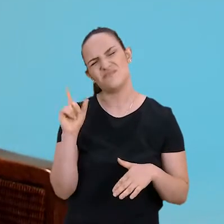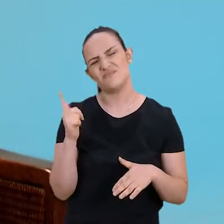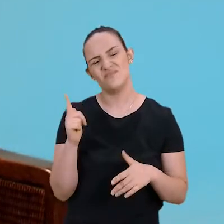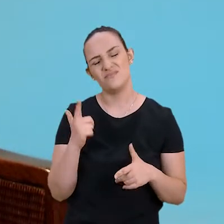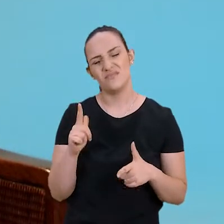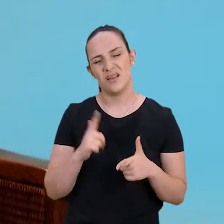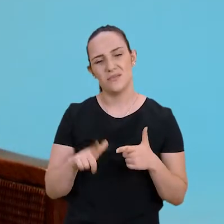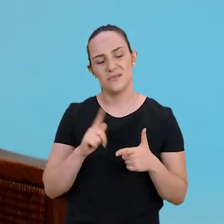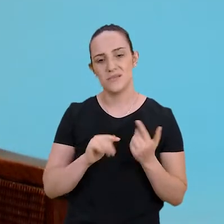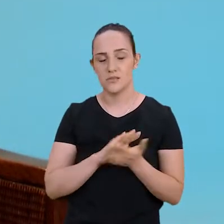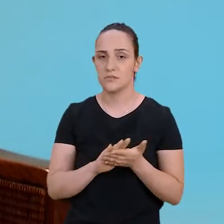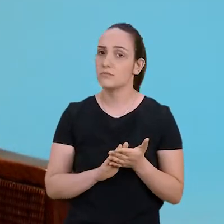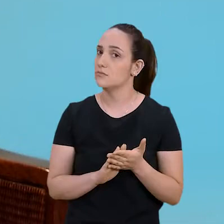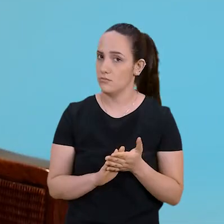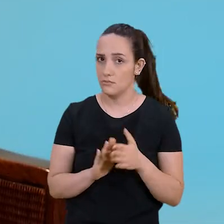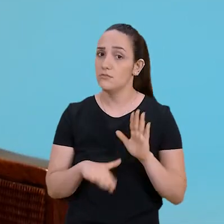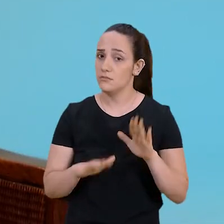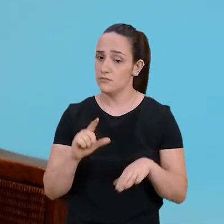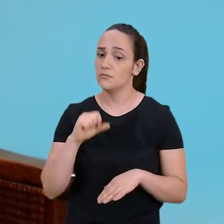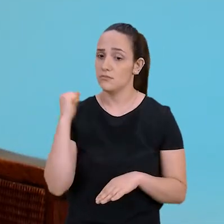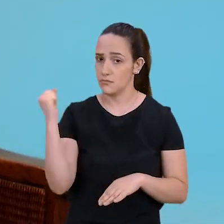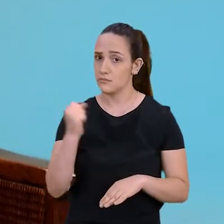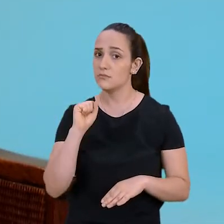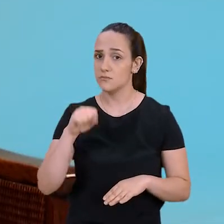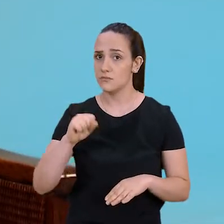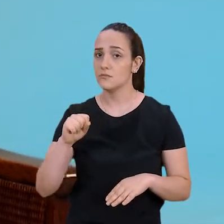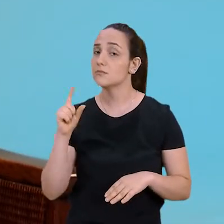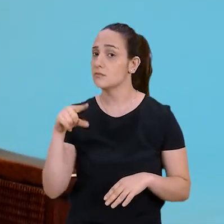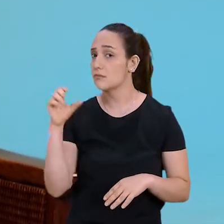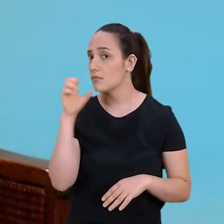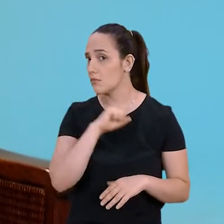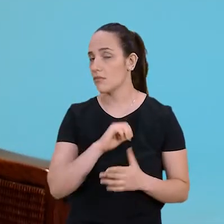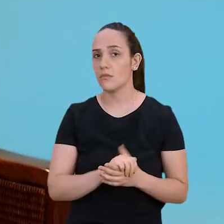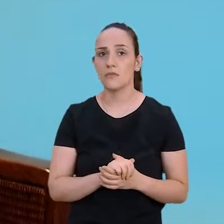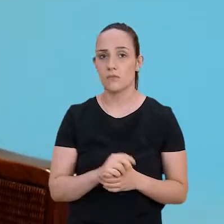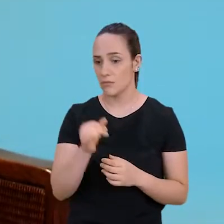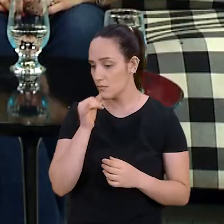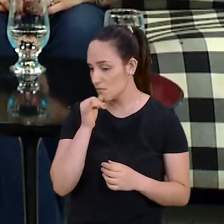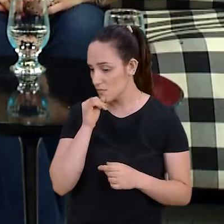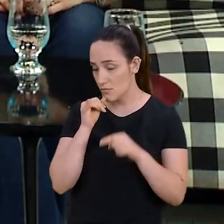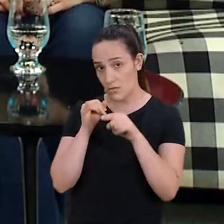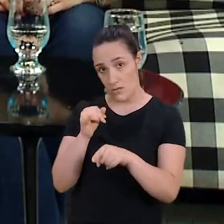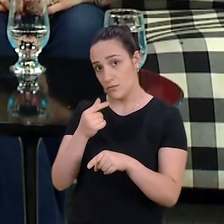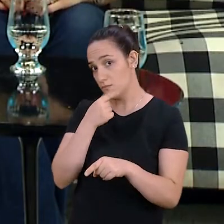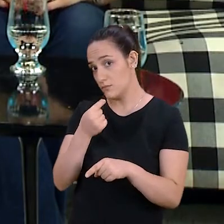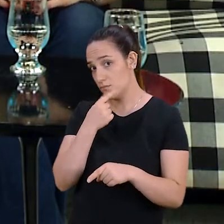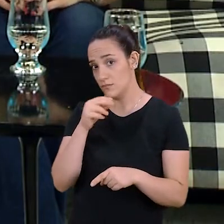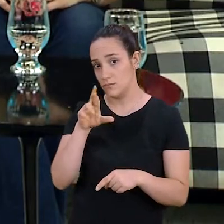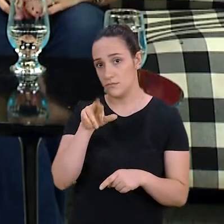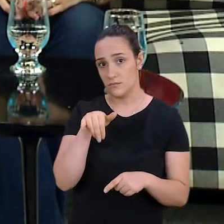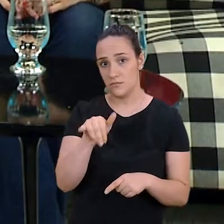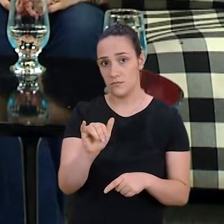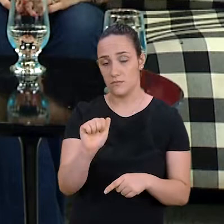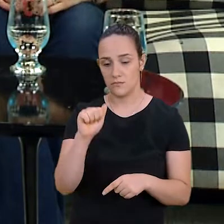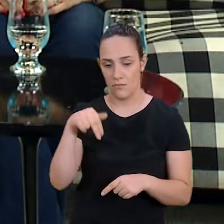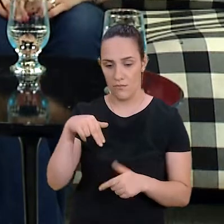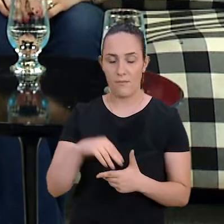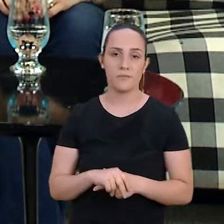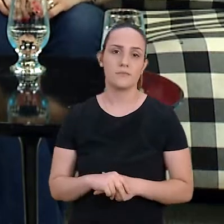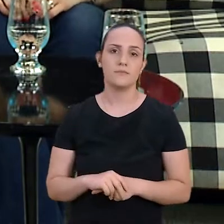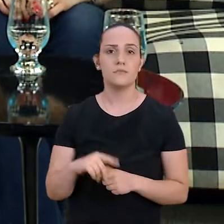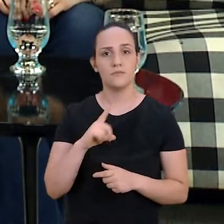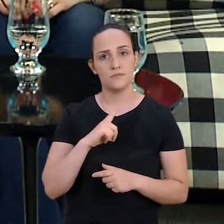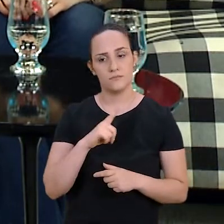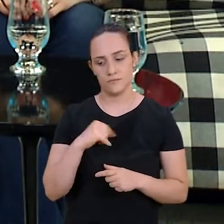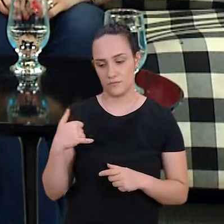evolui para uma coisa muito grave, é muito rápido. Que nem teve ele, eu dou um exemplo do Rian, ele com até os